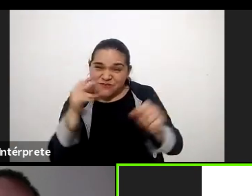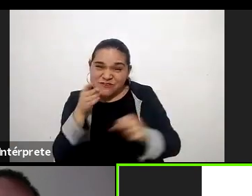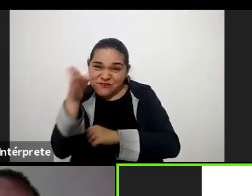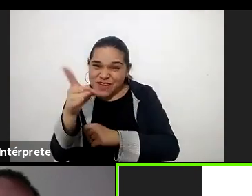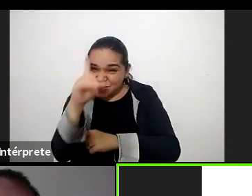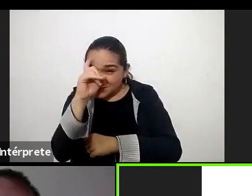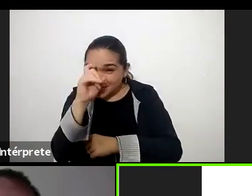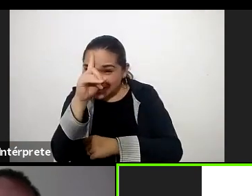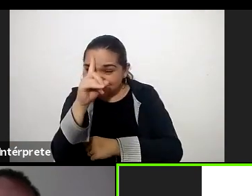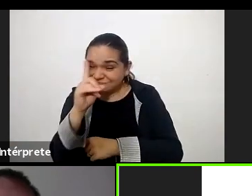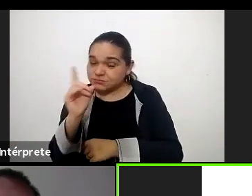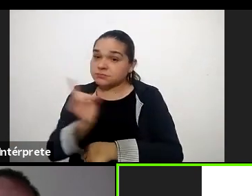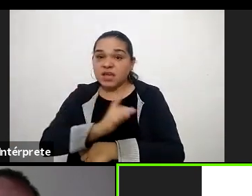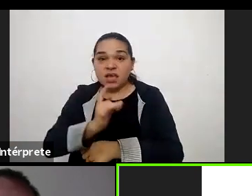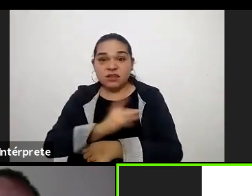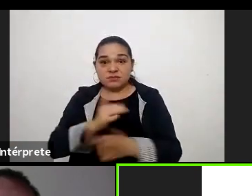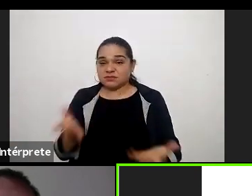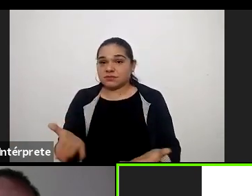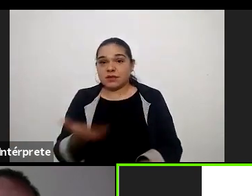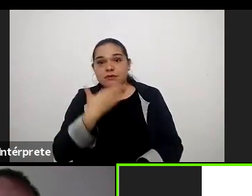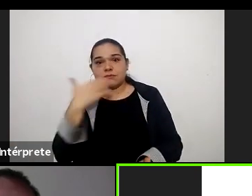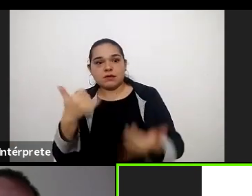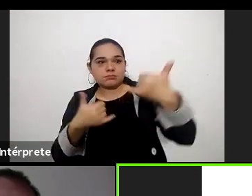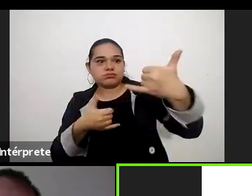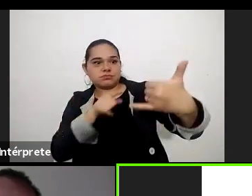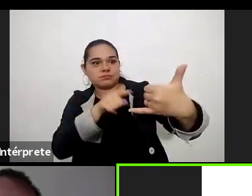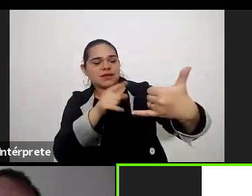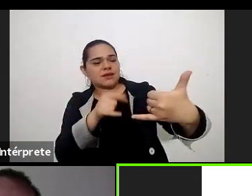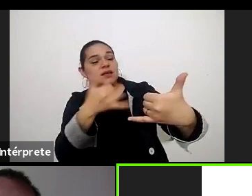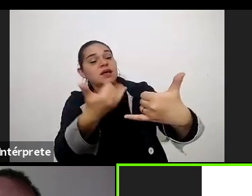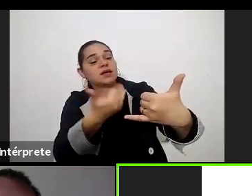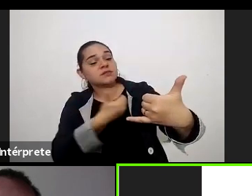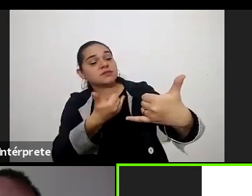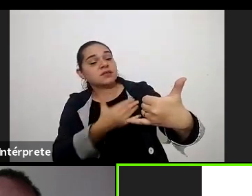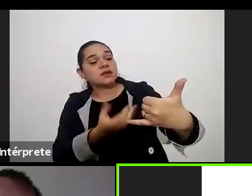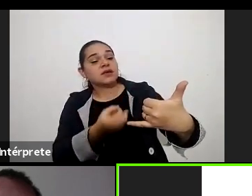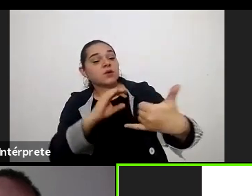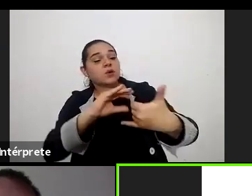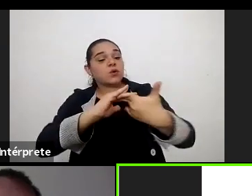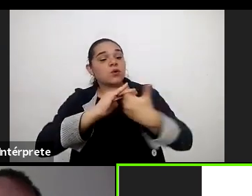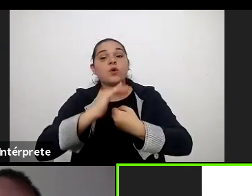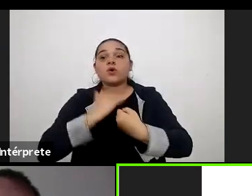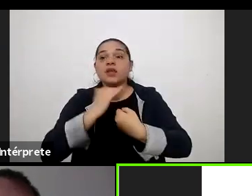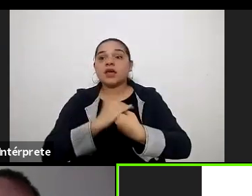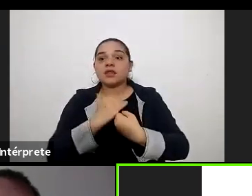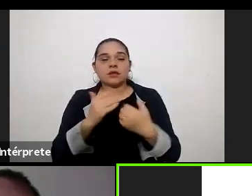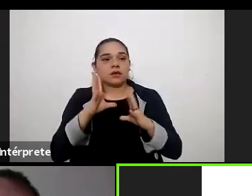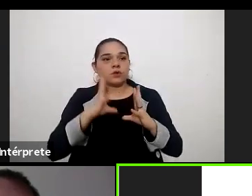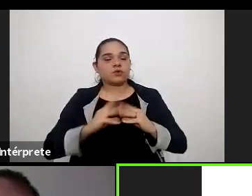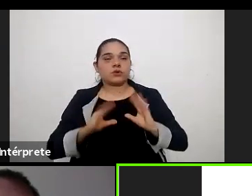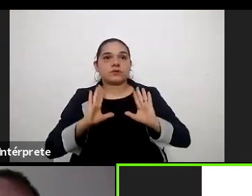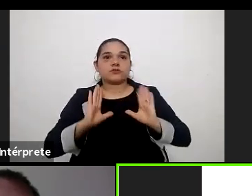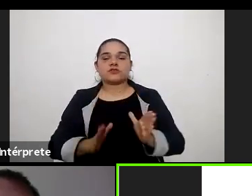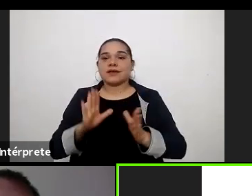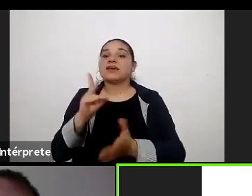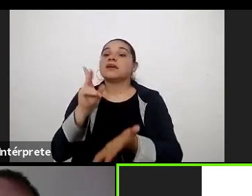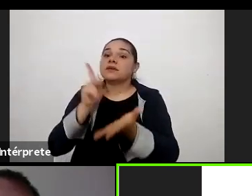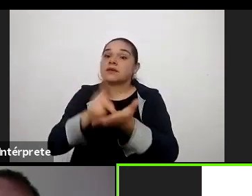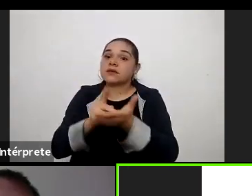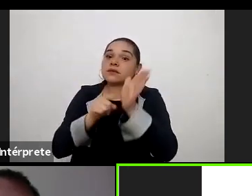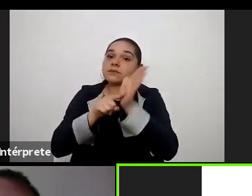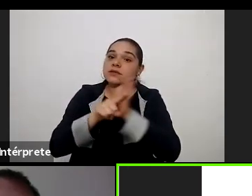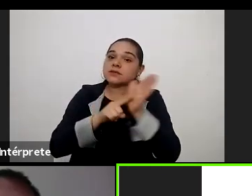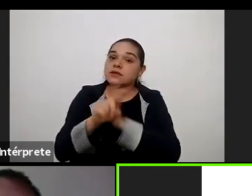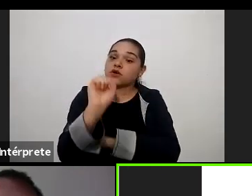até o médico sendo que tem essa possibilidade e caso tenha sintomas e corrige também está abrangendo nosso com ele ele